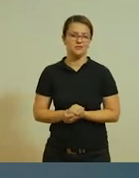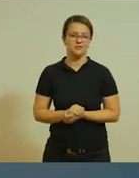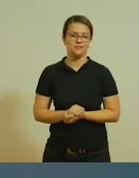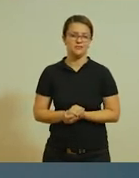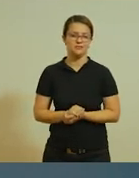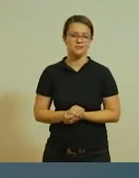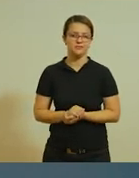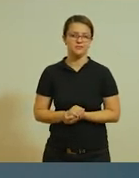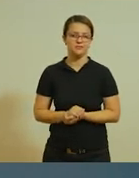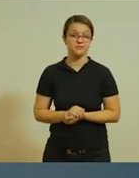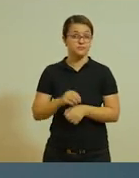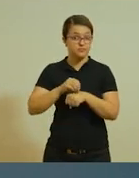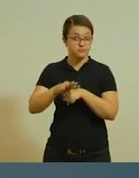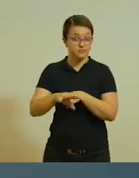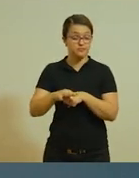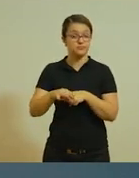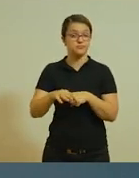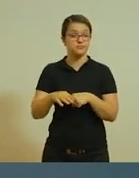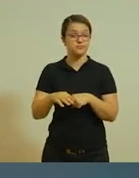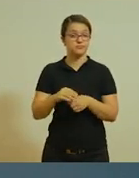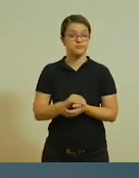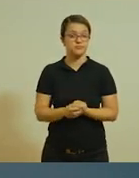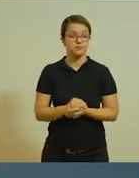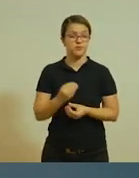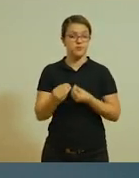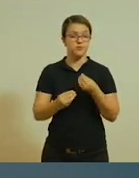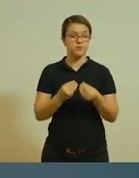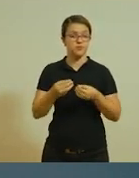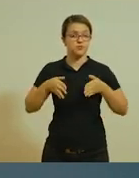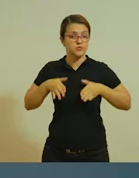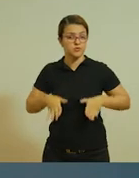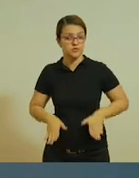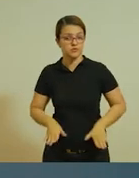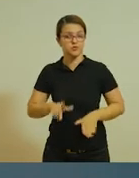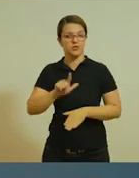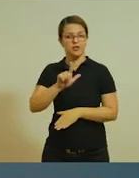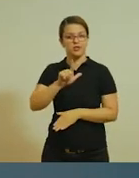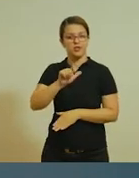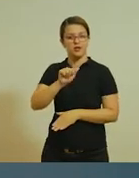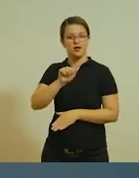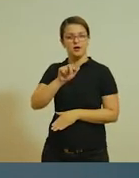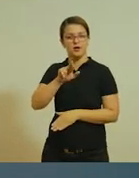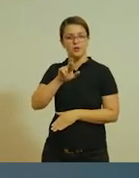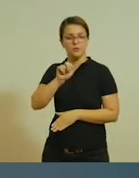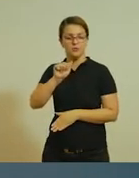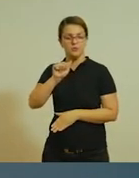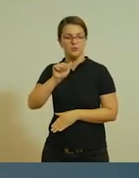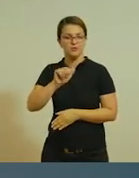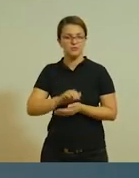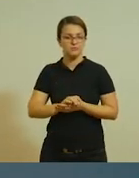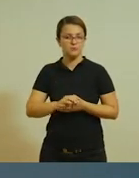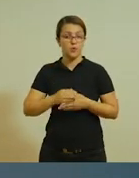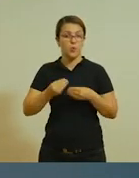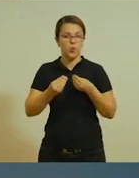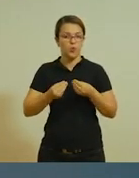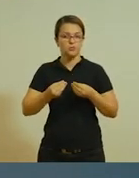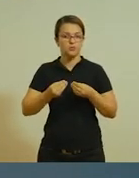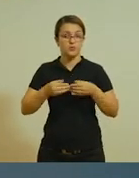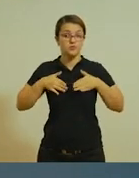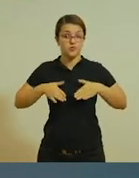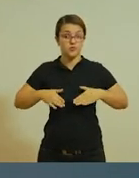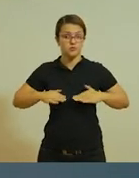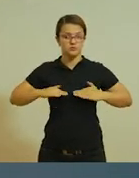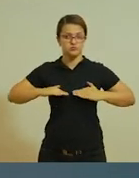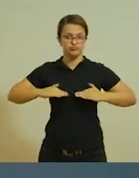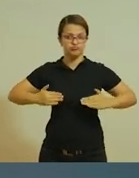outra sugestão é, né, como no Vestido de Laura, a Cecília Meirelles fala dos babados, e eles são babados